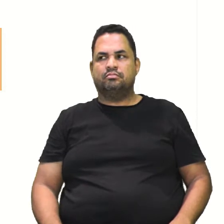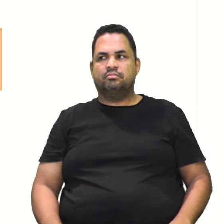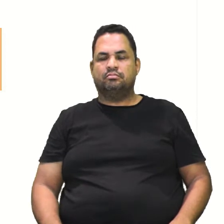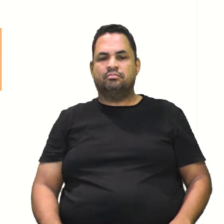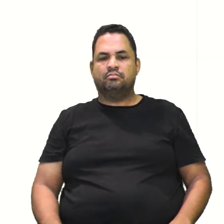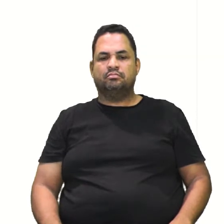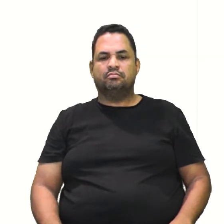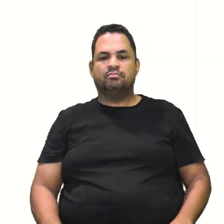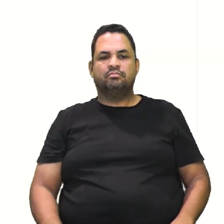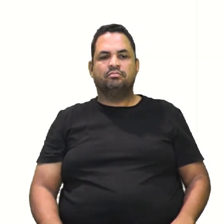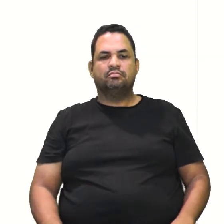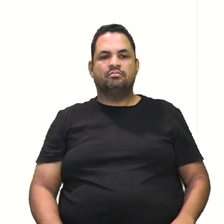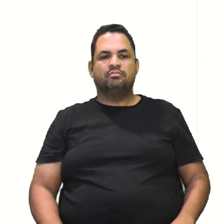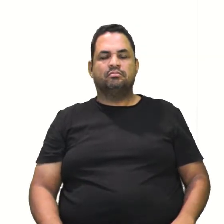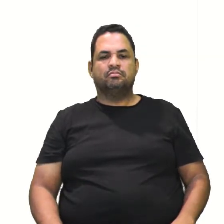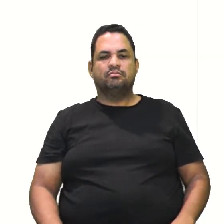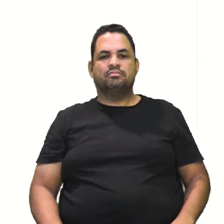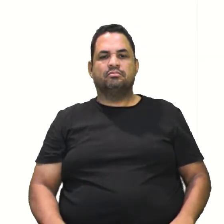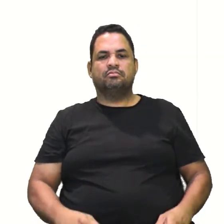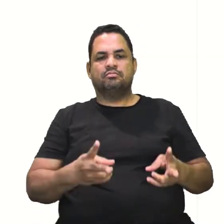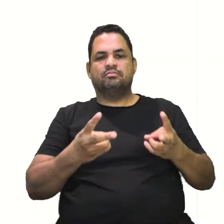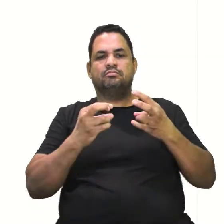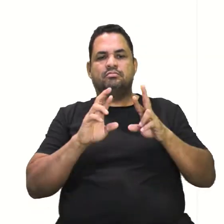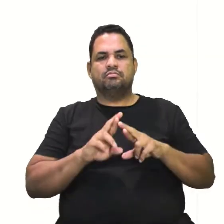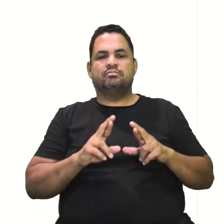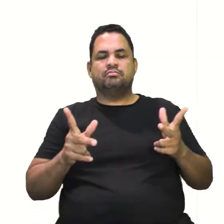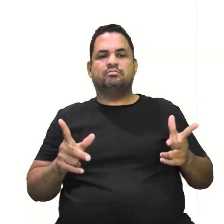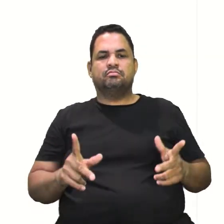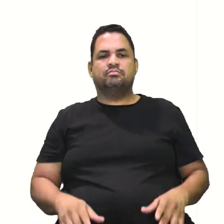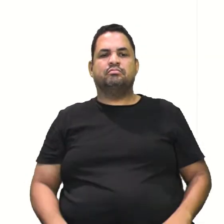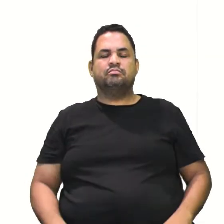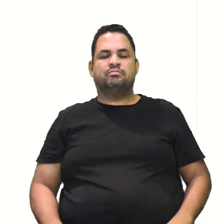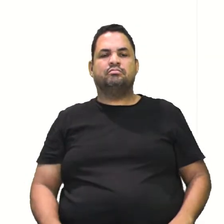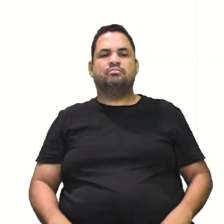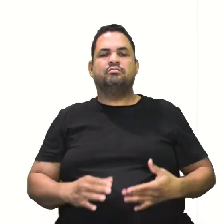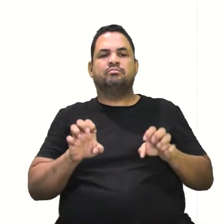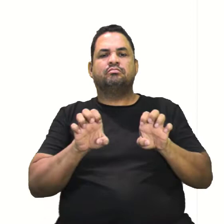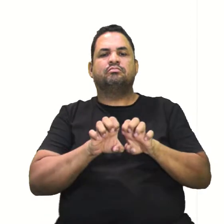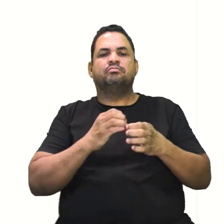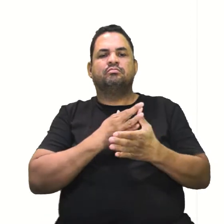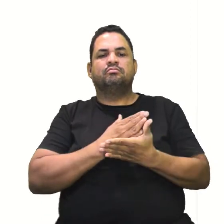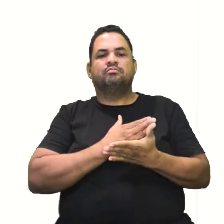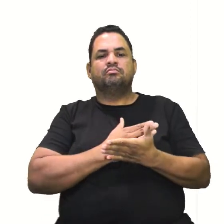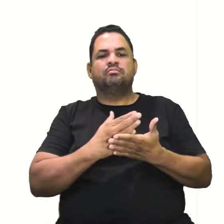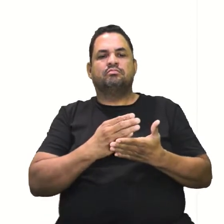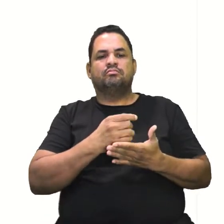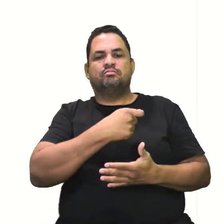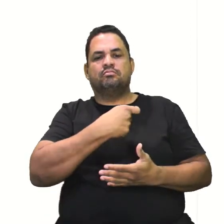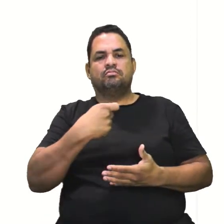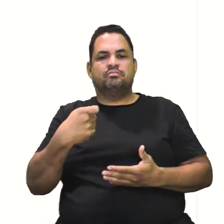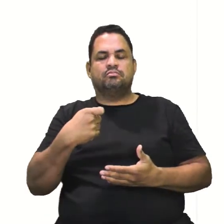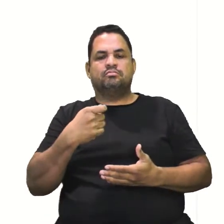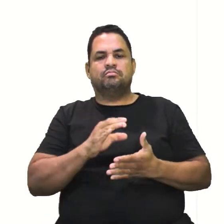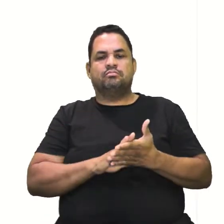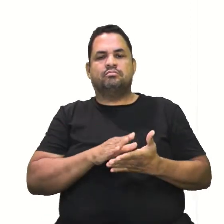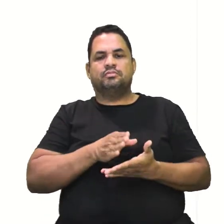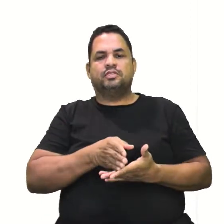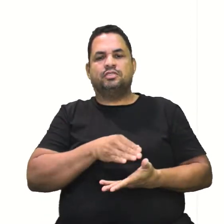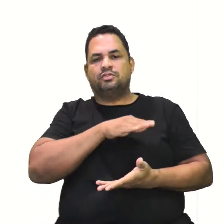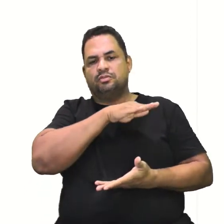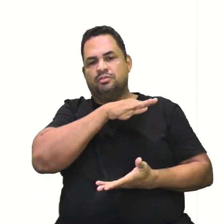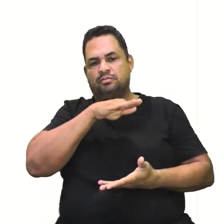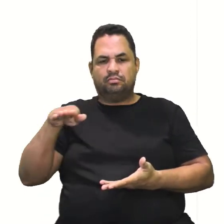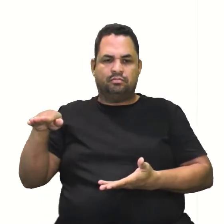se vamos perceber aqui as diferenças, ó. Enquanto a equação começa com termos em x, é eixo